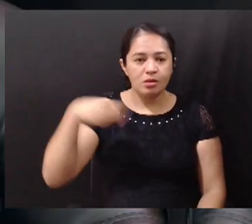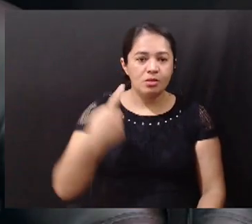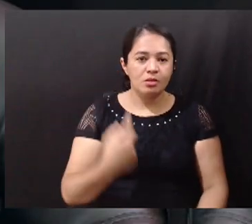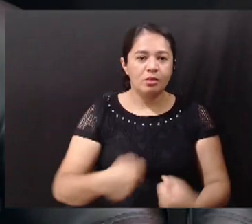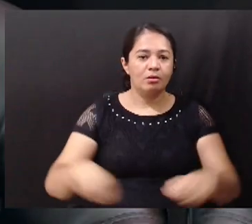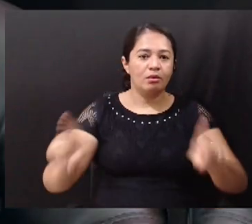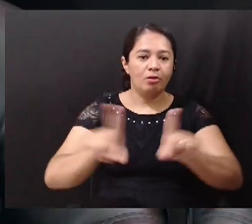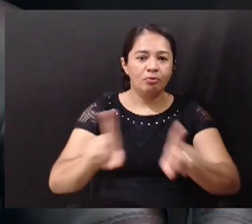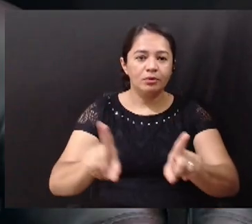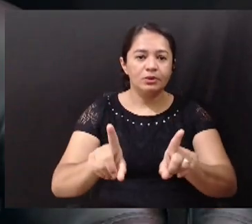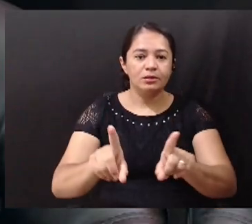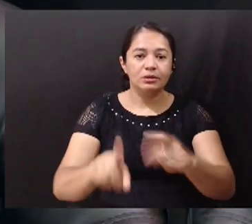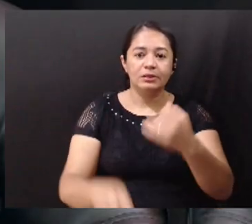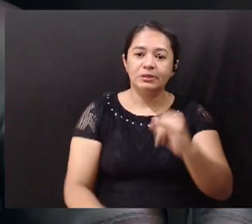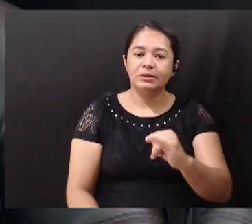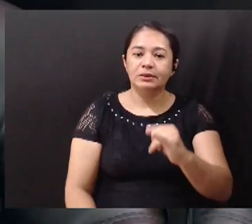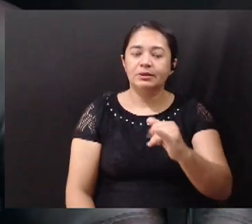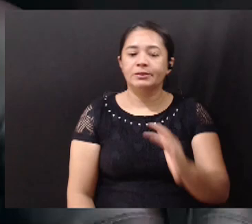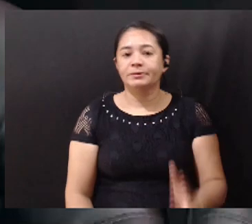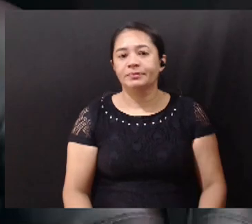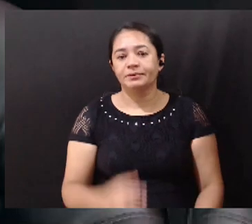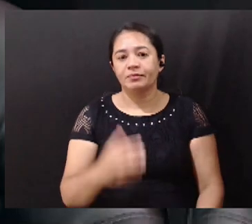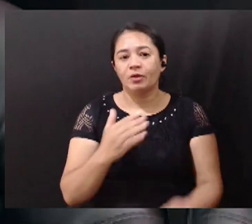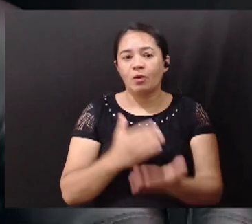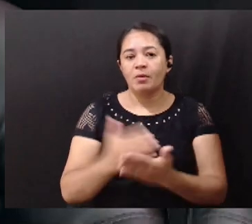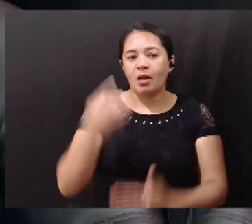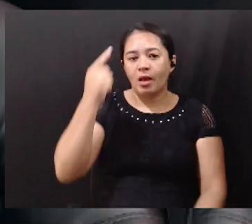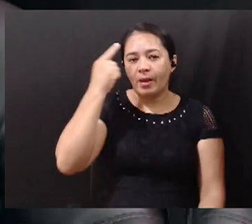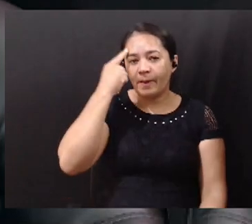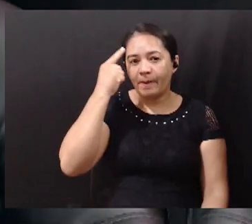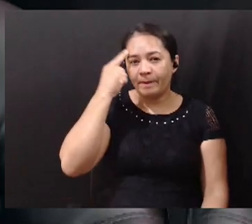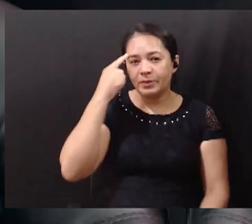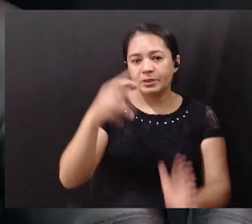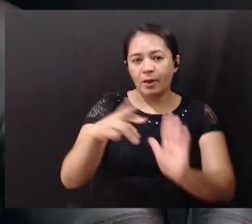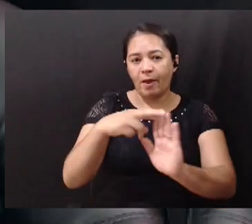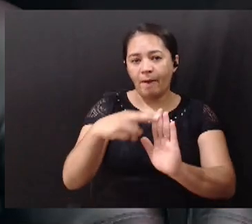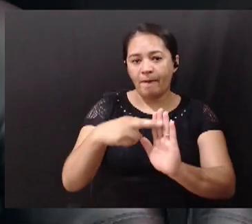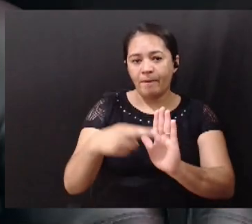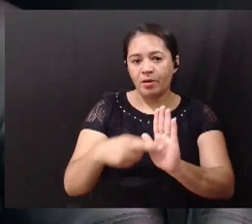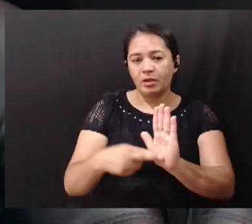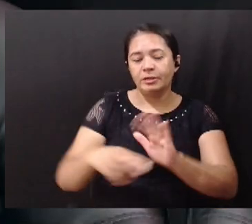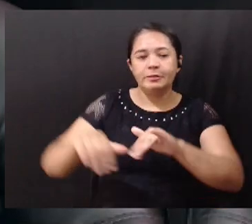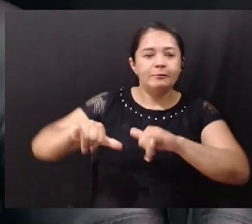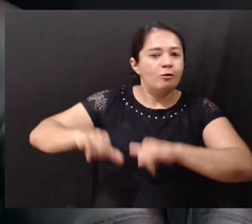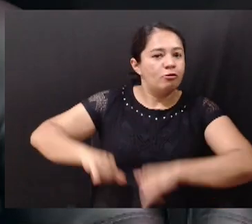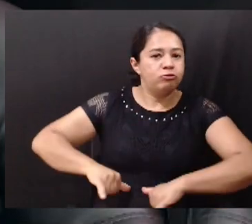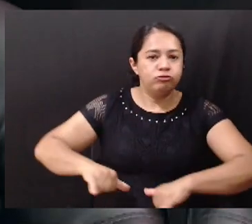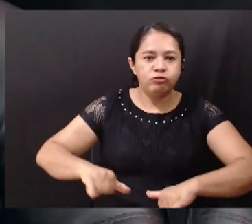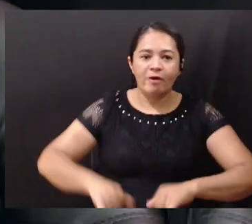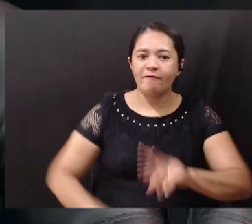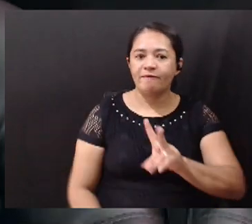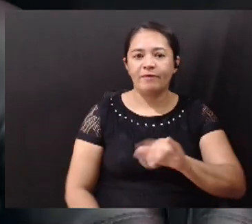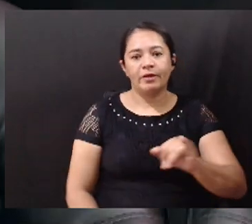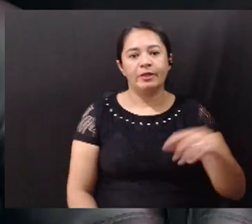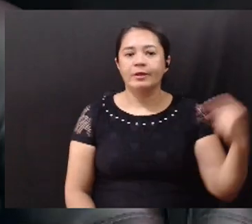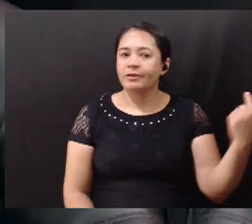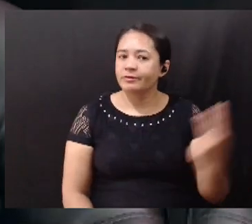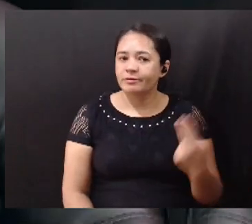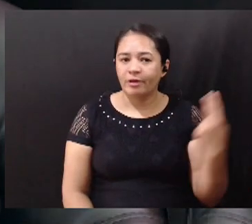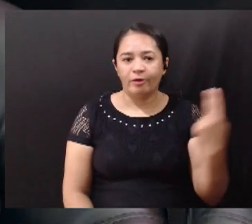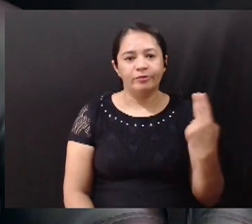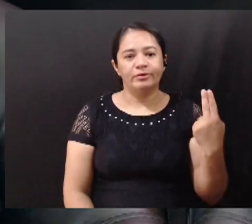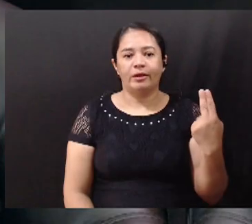pais, começarem a pensar nisso como se fosse uma regra, eles vão sofrer. Porque não dá para ficar 24 horas com a